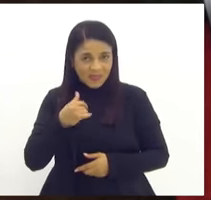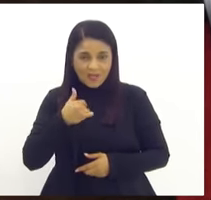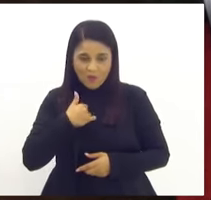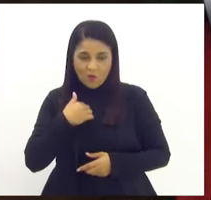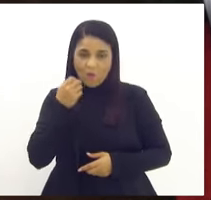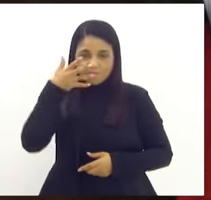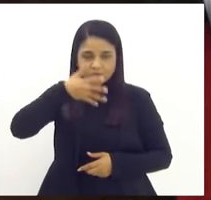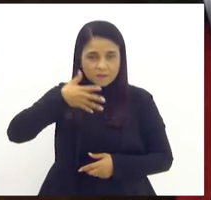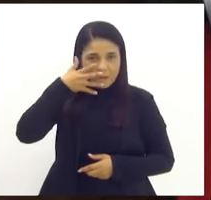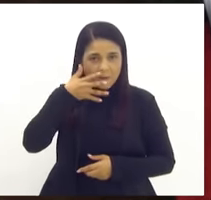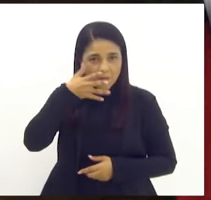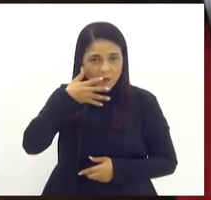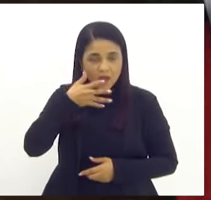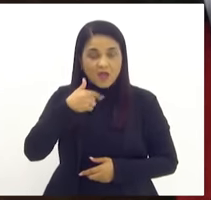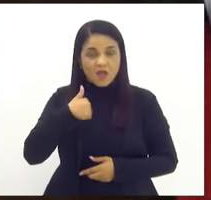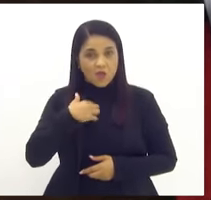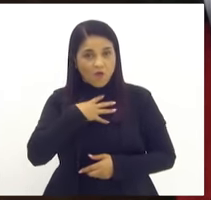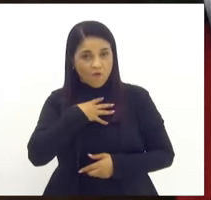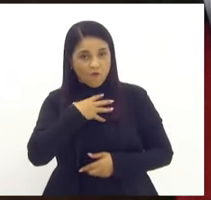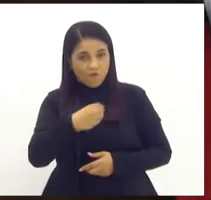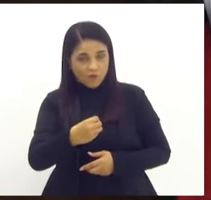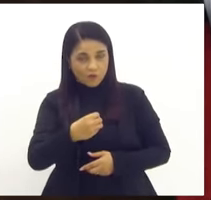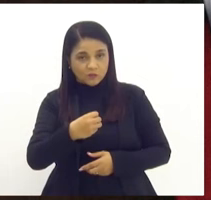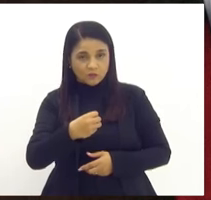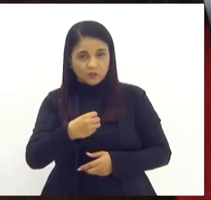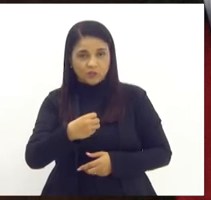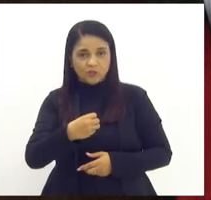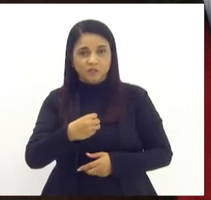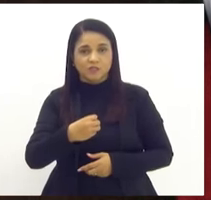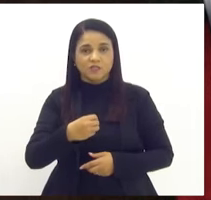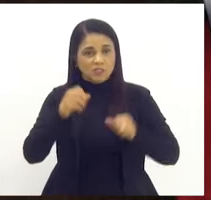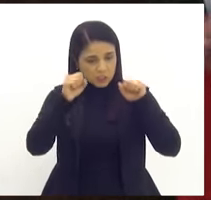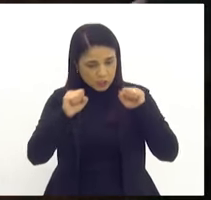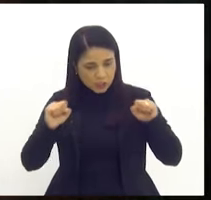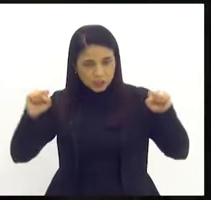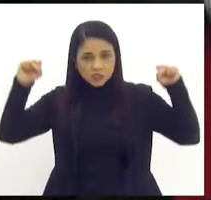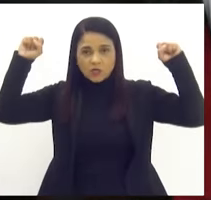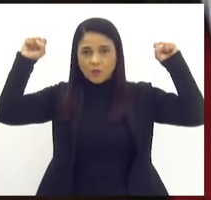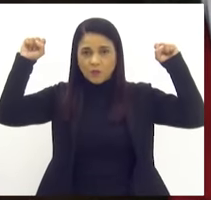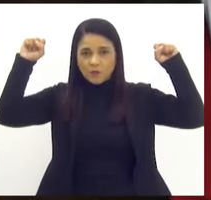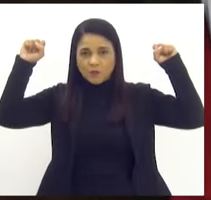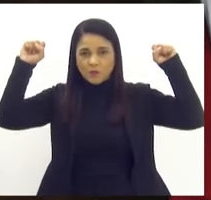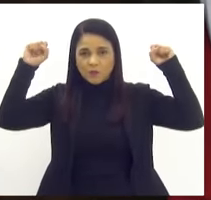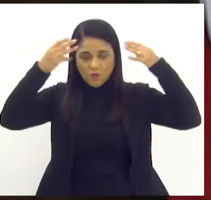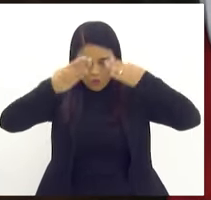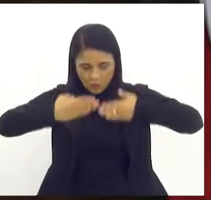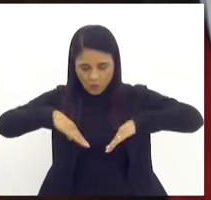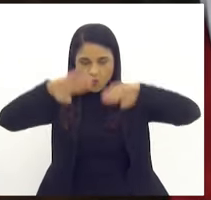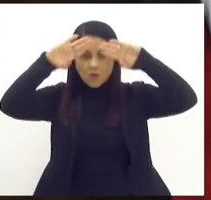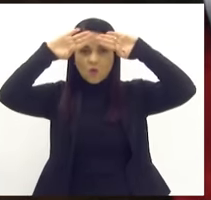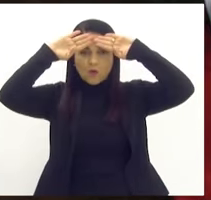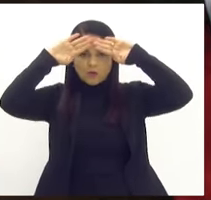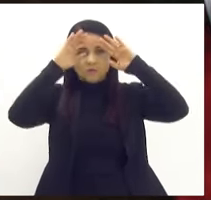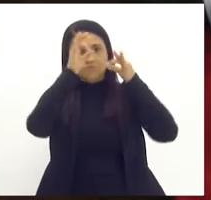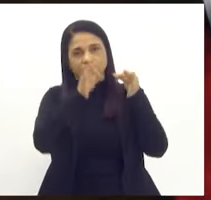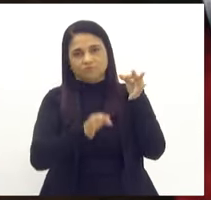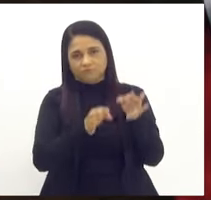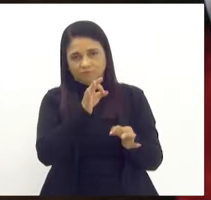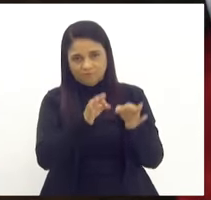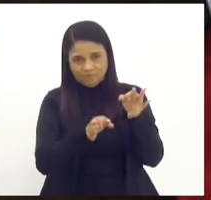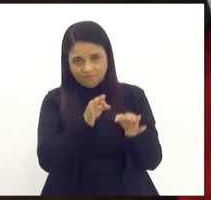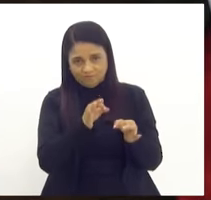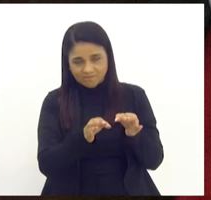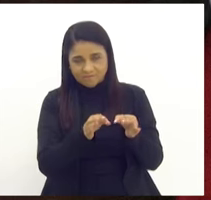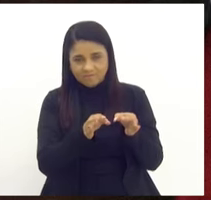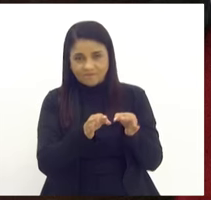dizer eu sou filho de Xangô o orixá da justiça e se hoje eu